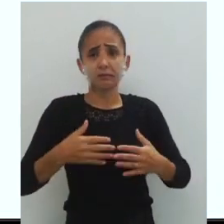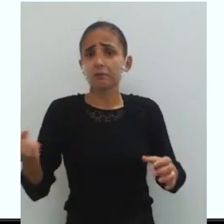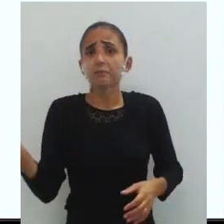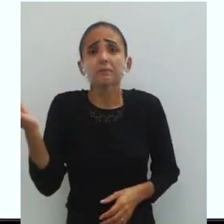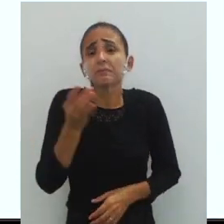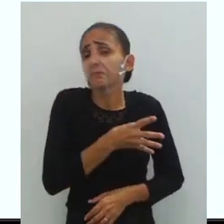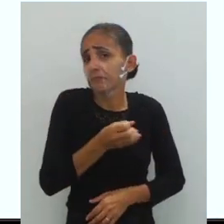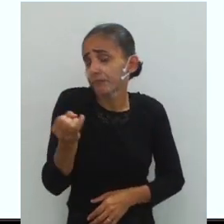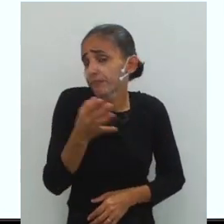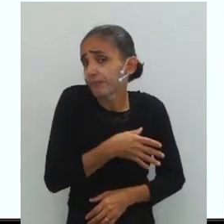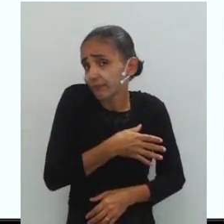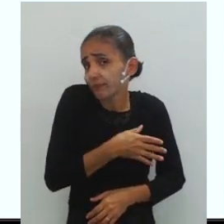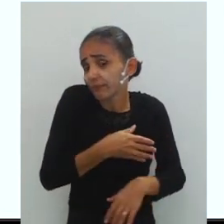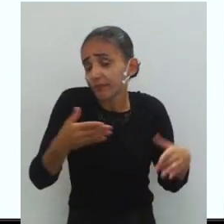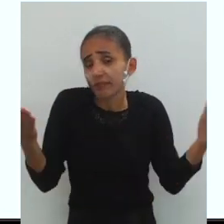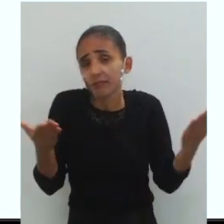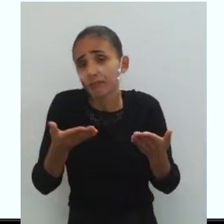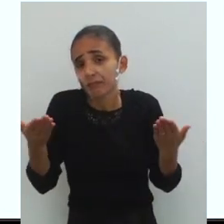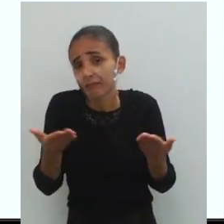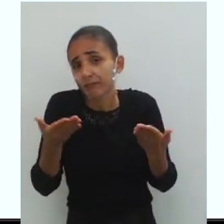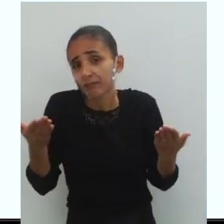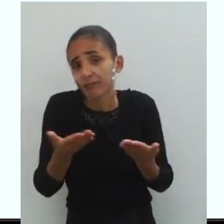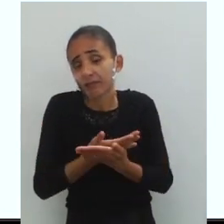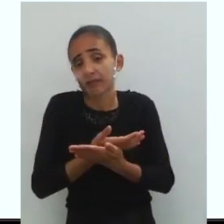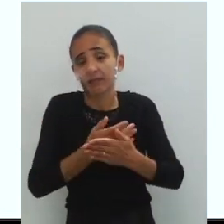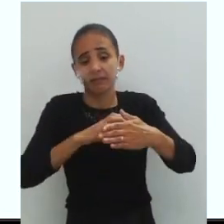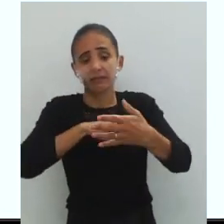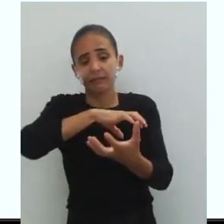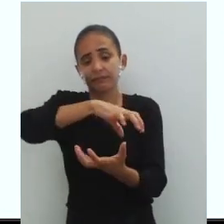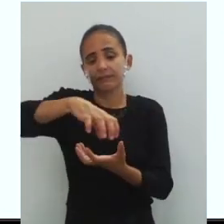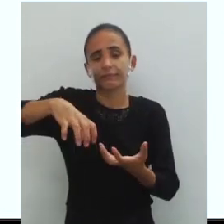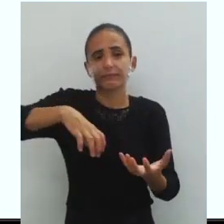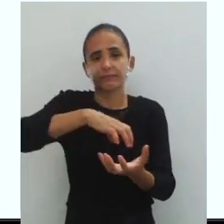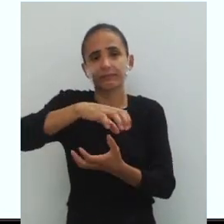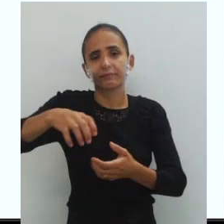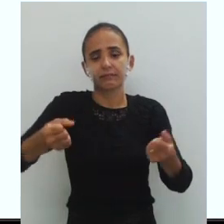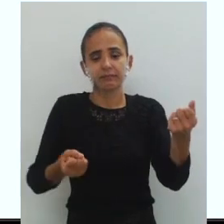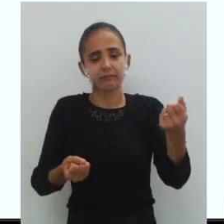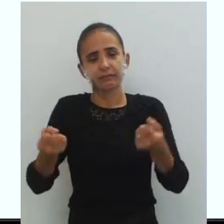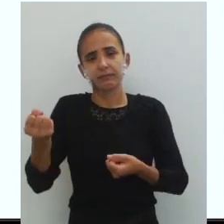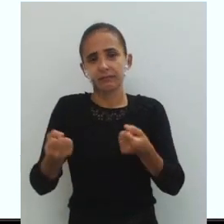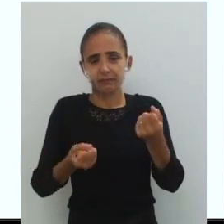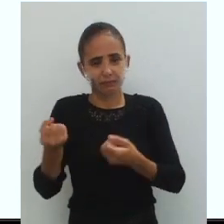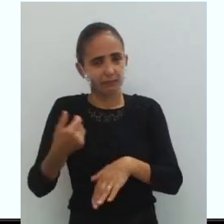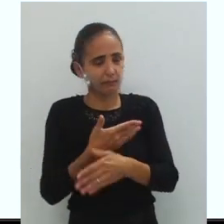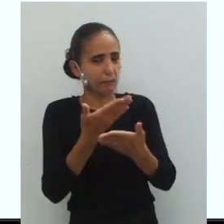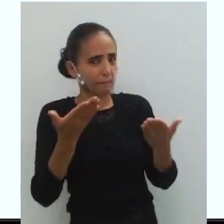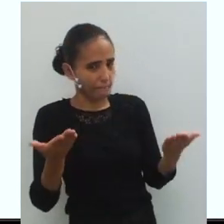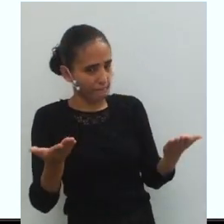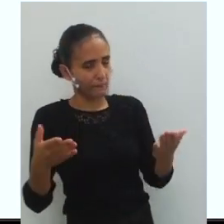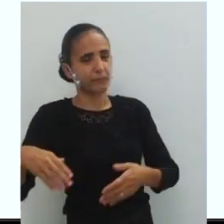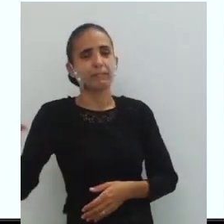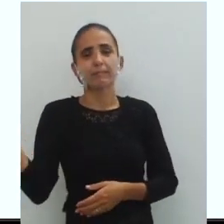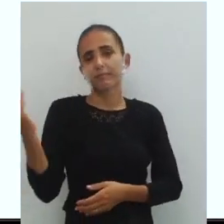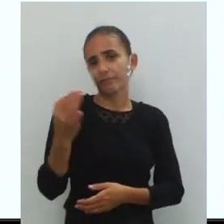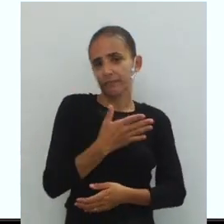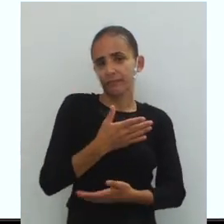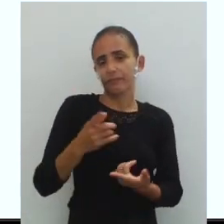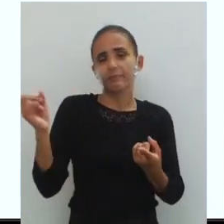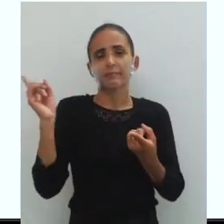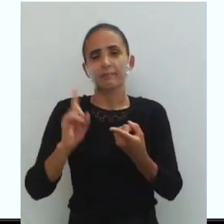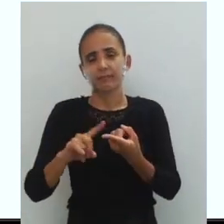inovações da indústria automobilística. Outra inovação da indústria